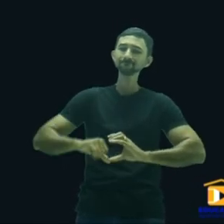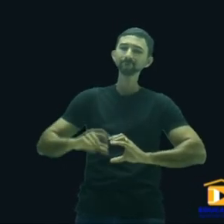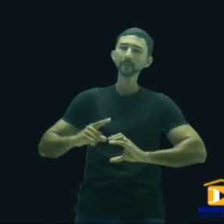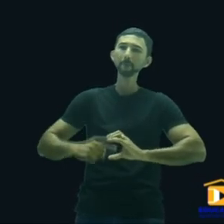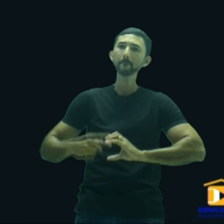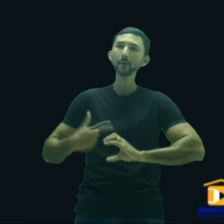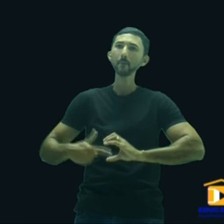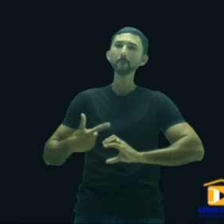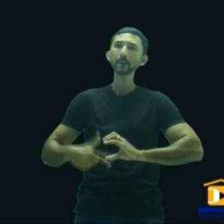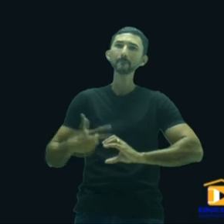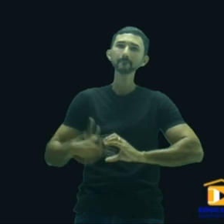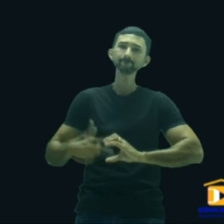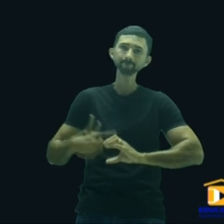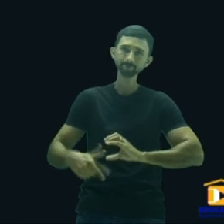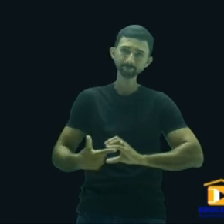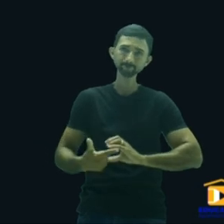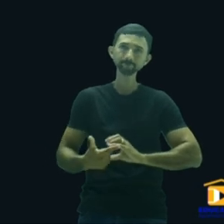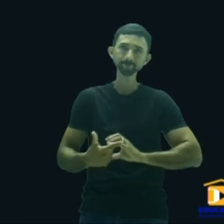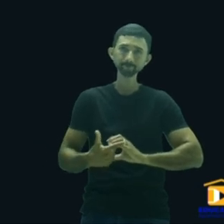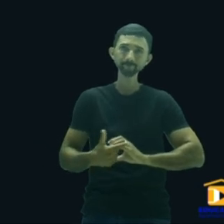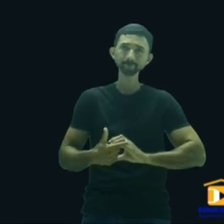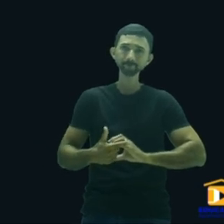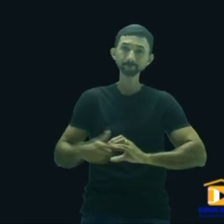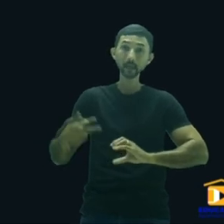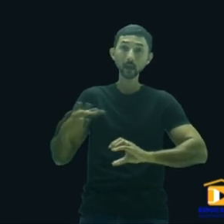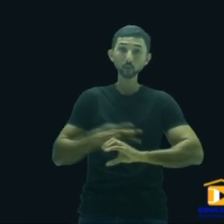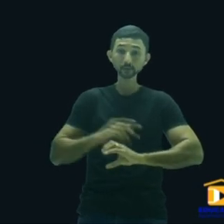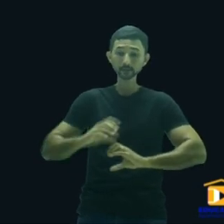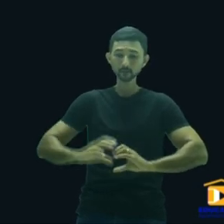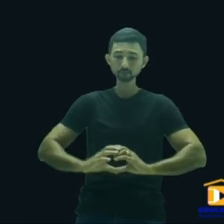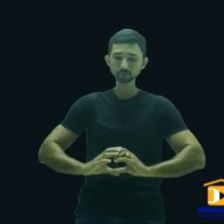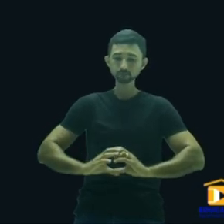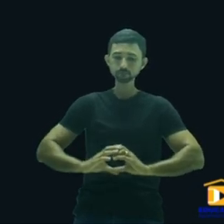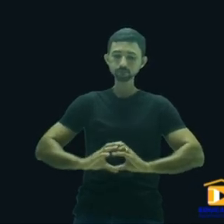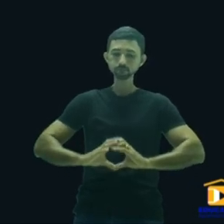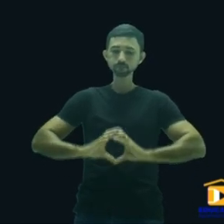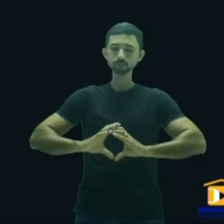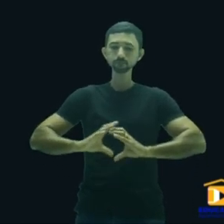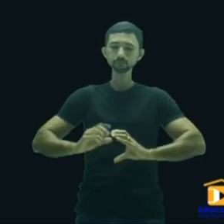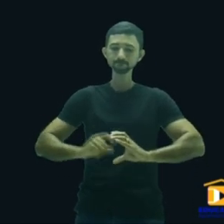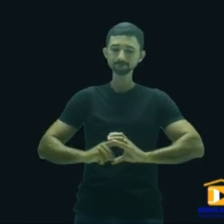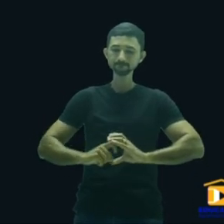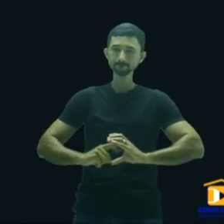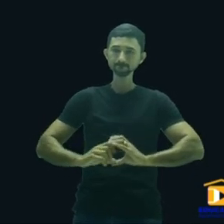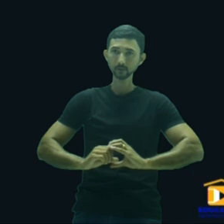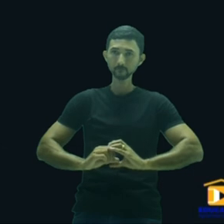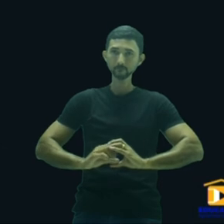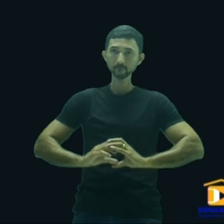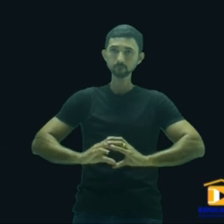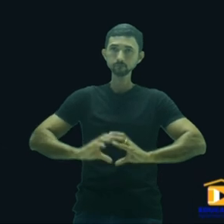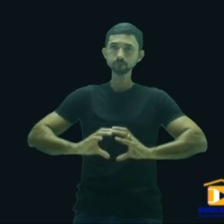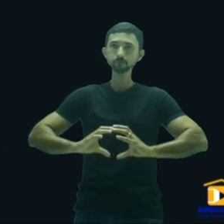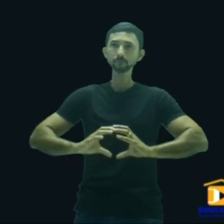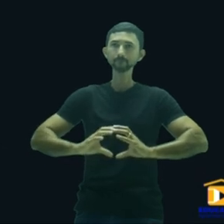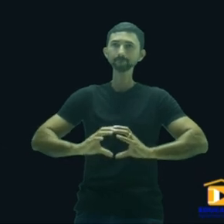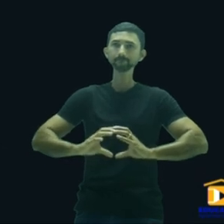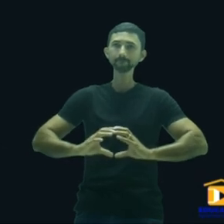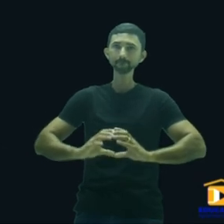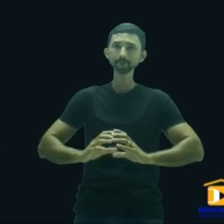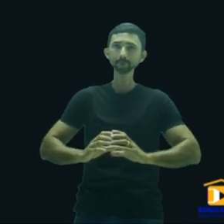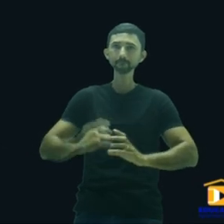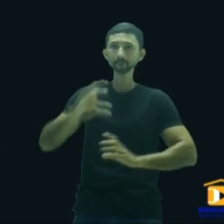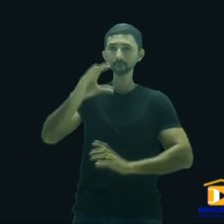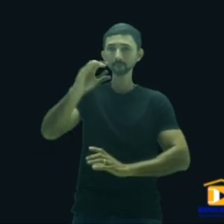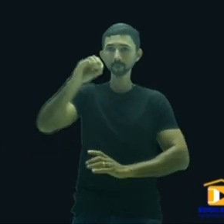anencefala. Isso ocorreu durante o desenvolvimento embrionário. Então, eu chamo para isso de caráter congênito.